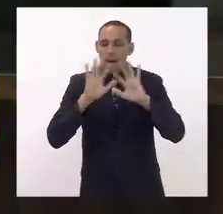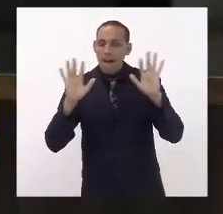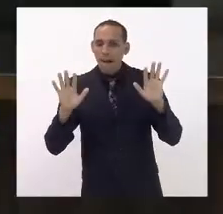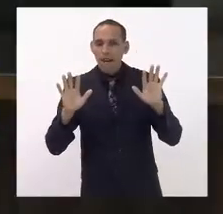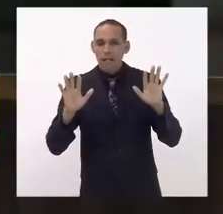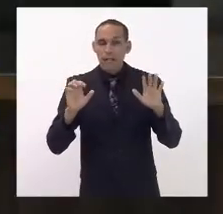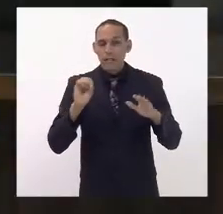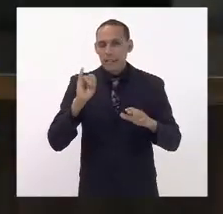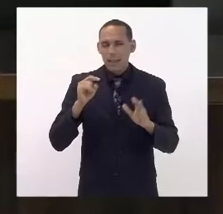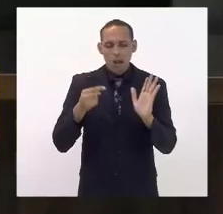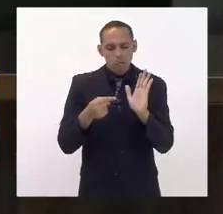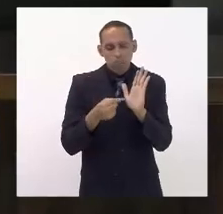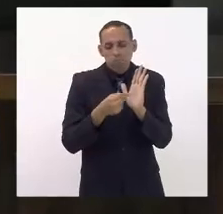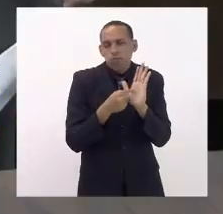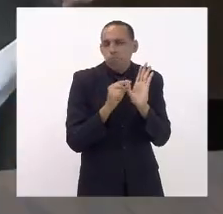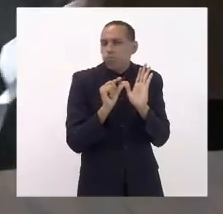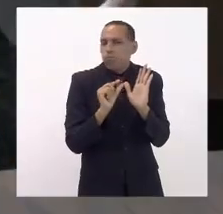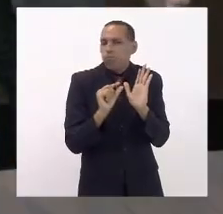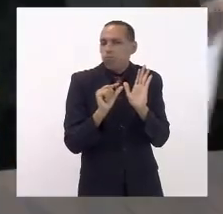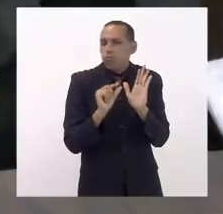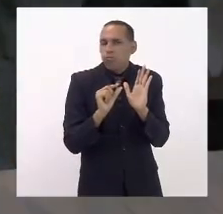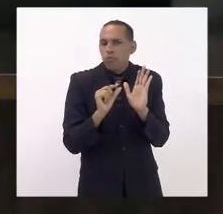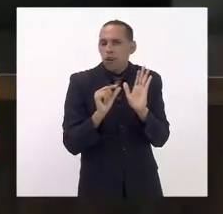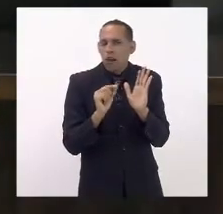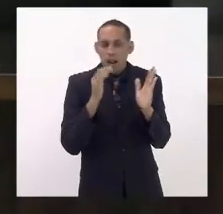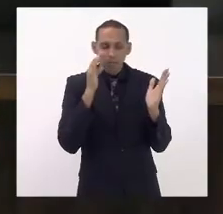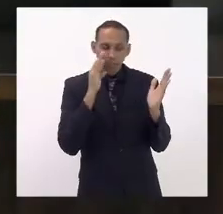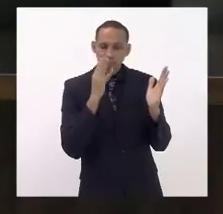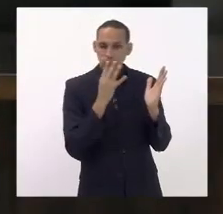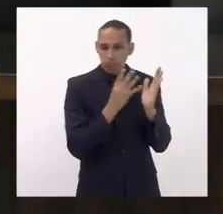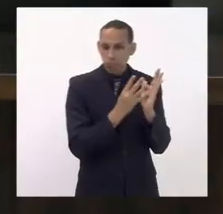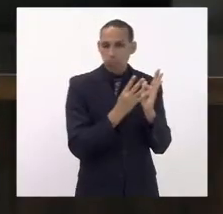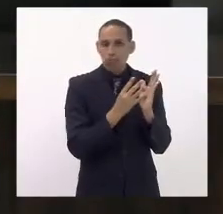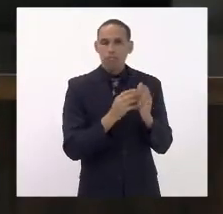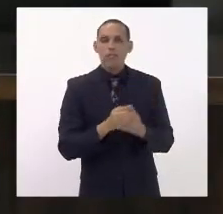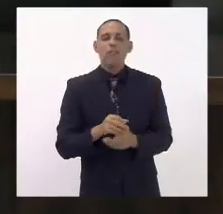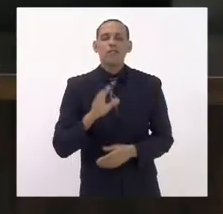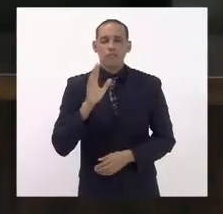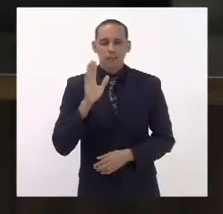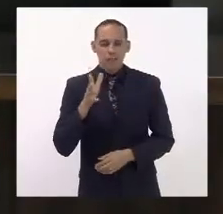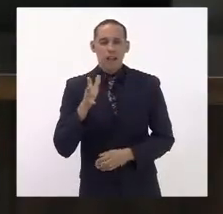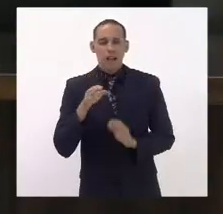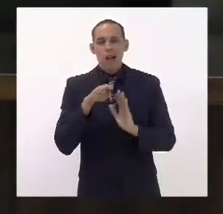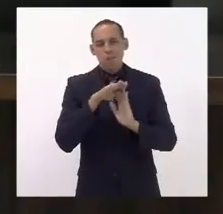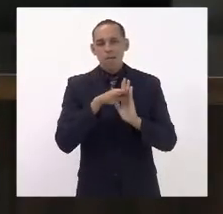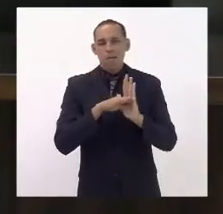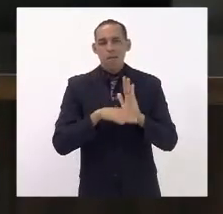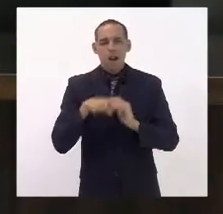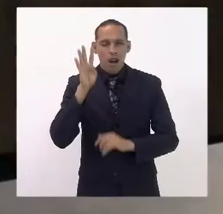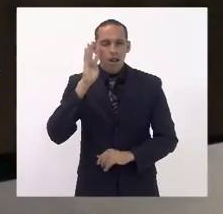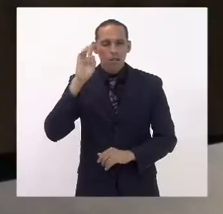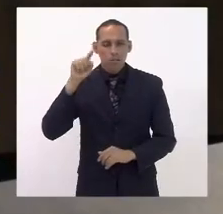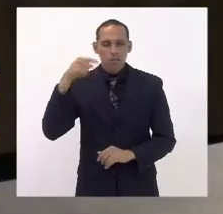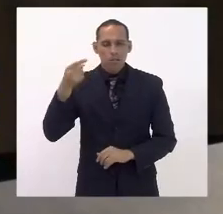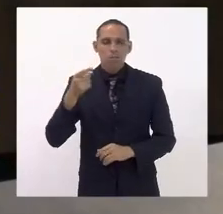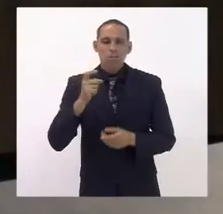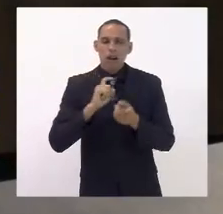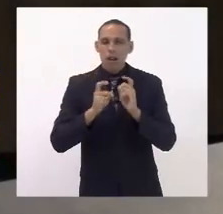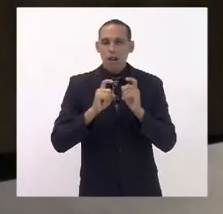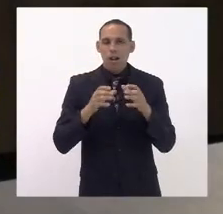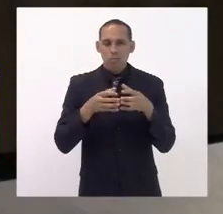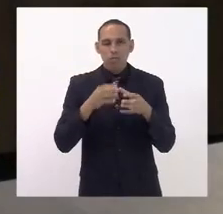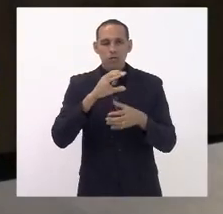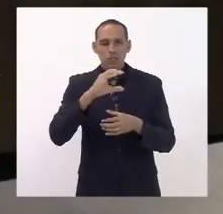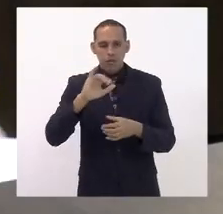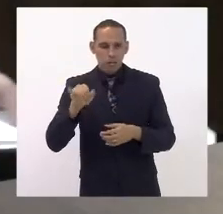questão pontual, se atende a questão pontual, porque já aqui... Já está na pauta de quarta-feira na reunião de Comissão de Constituição e Justiça. É,